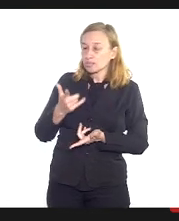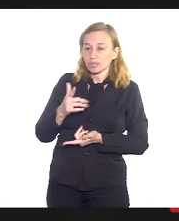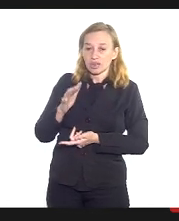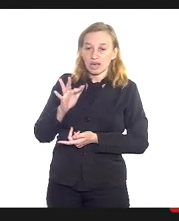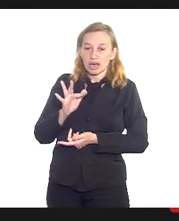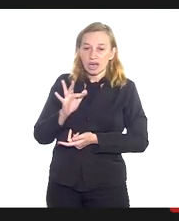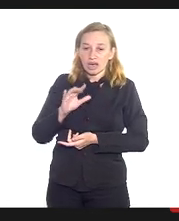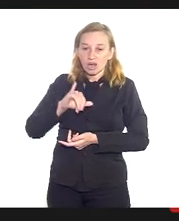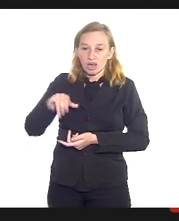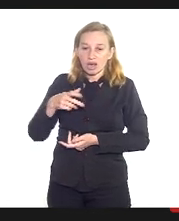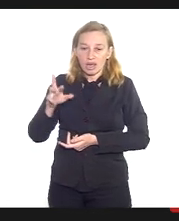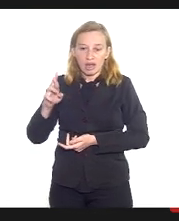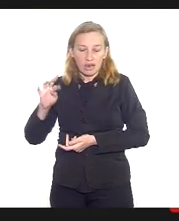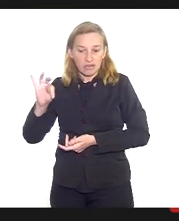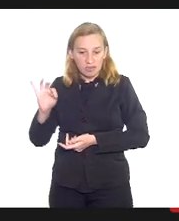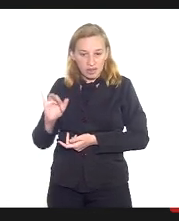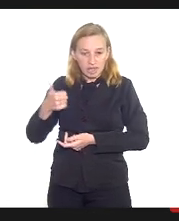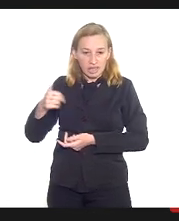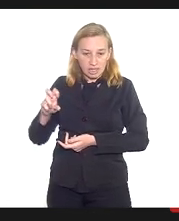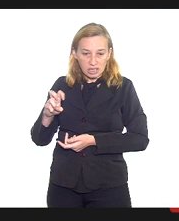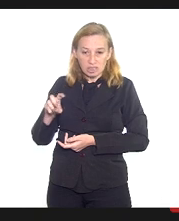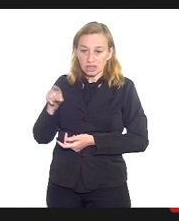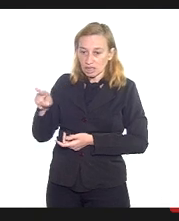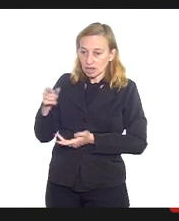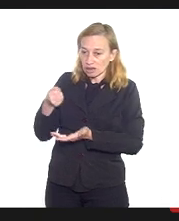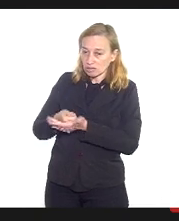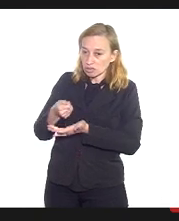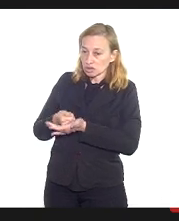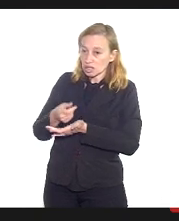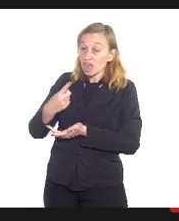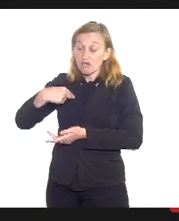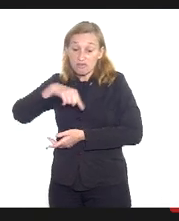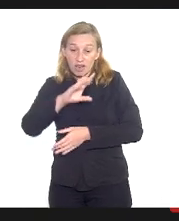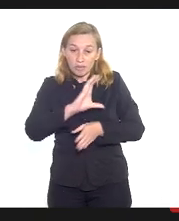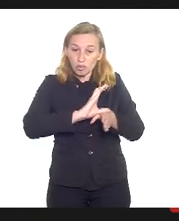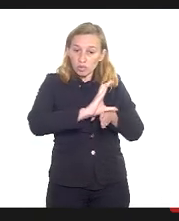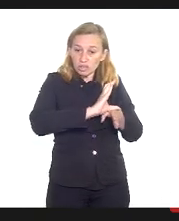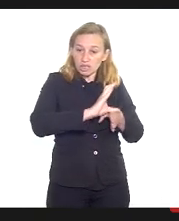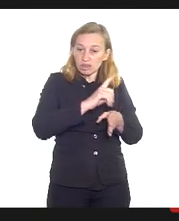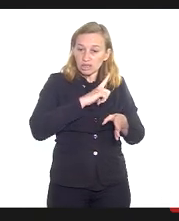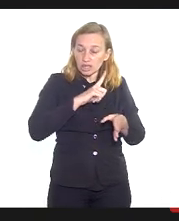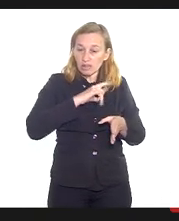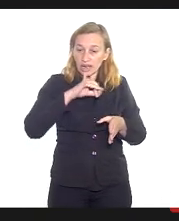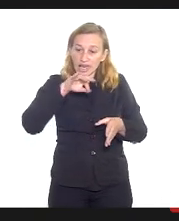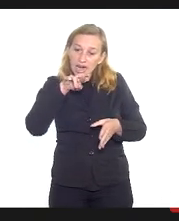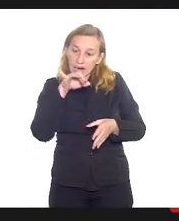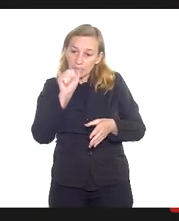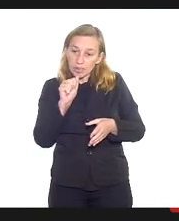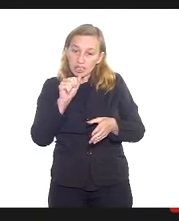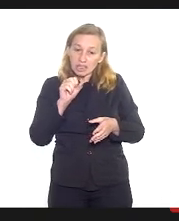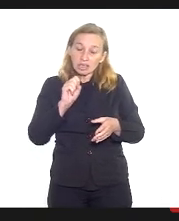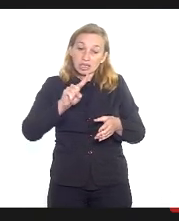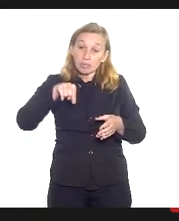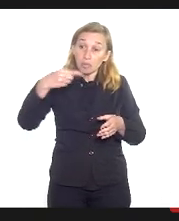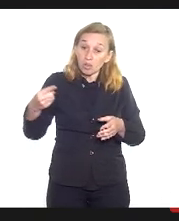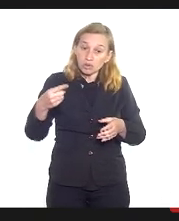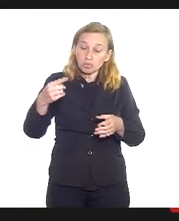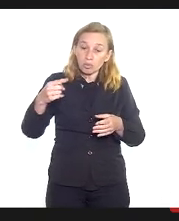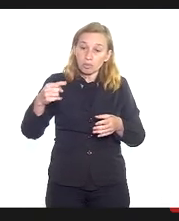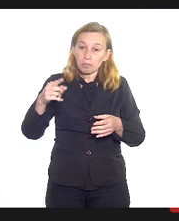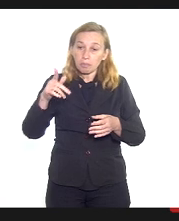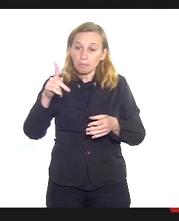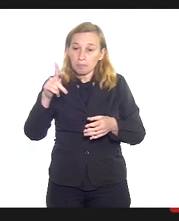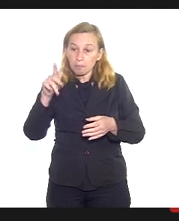de não atendimento. Se elas impugnam o auto, vai para o Conselho, que tem uma Câmara. E se tudo der certo, vai para o Pleno, mas